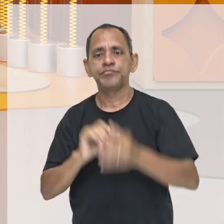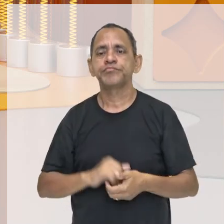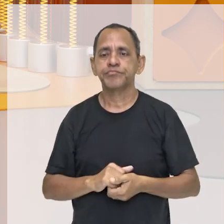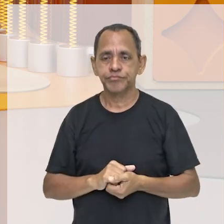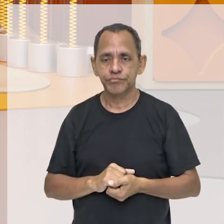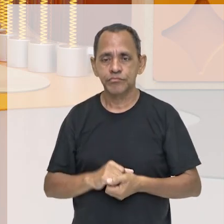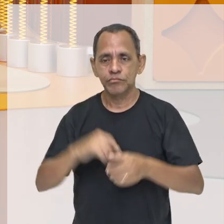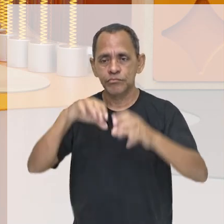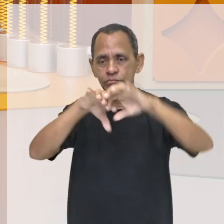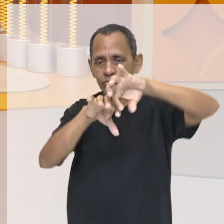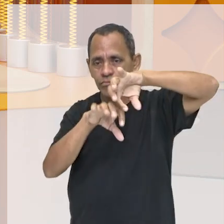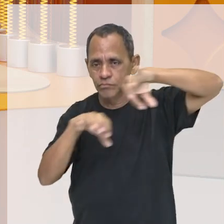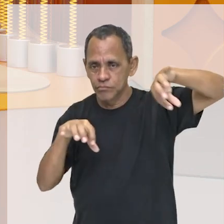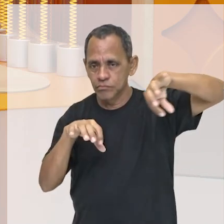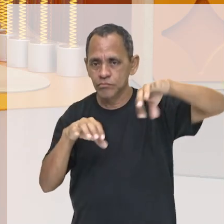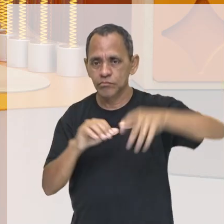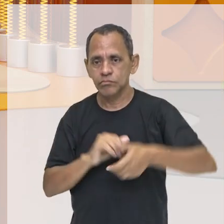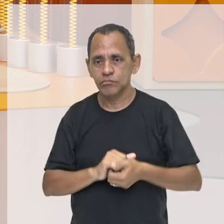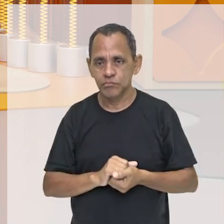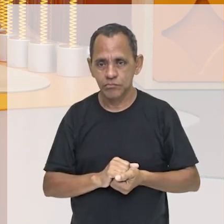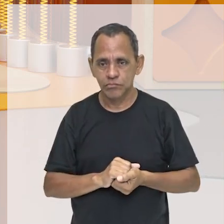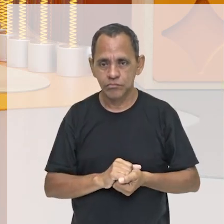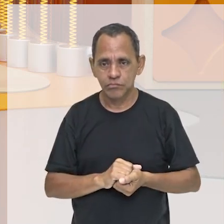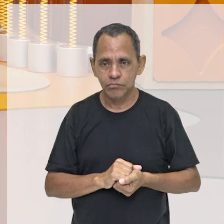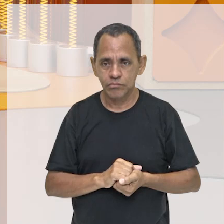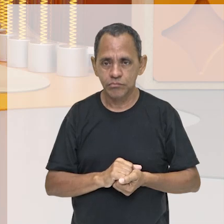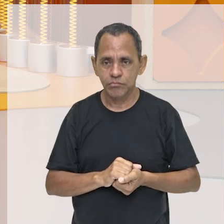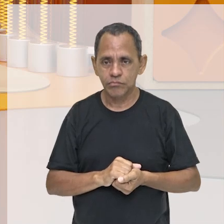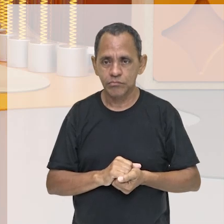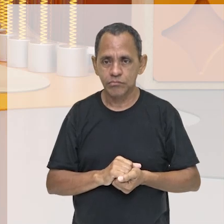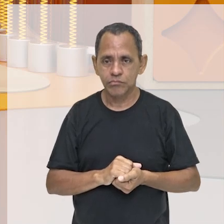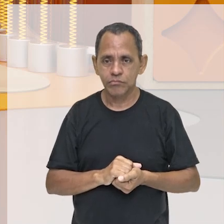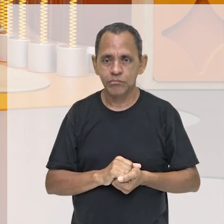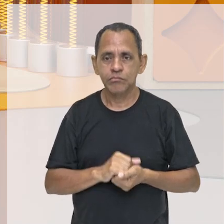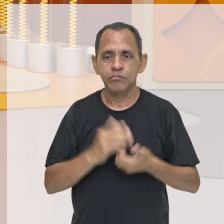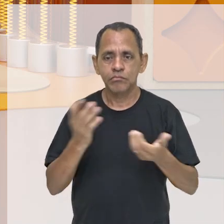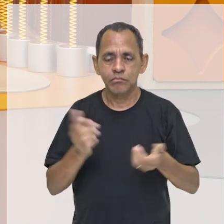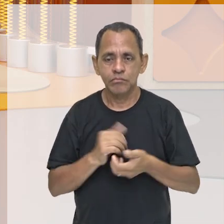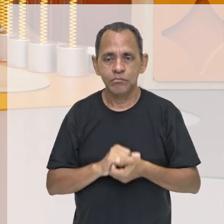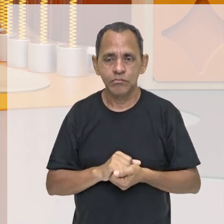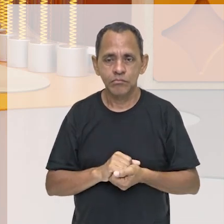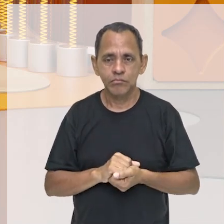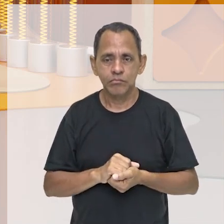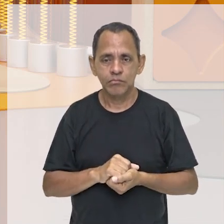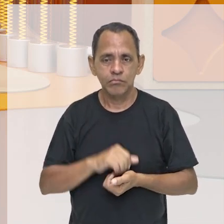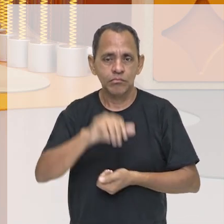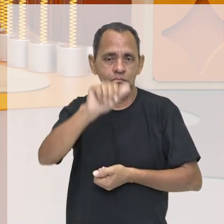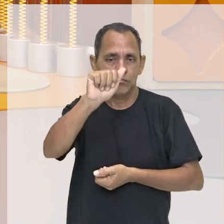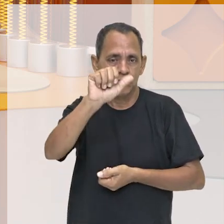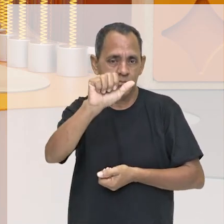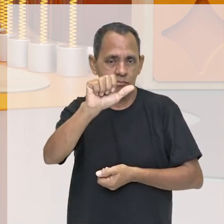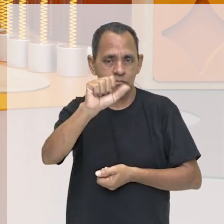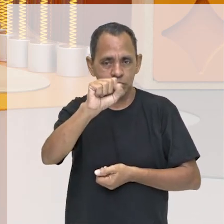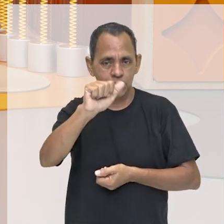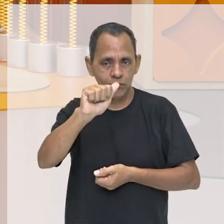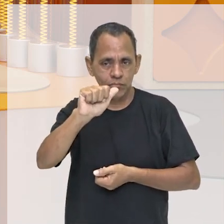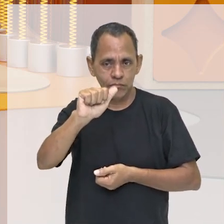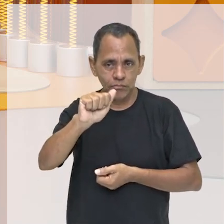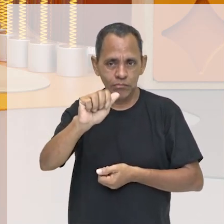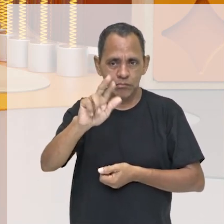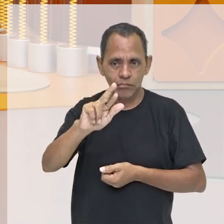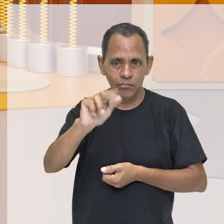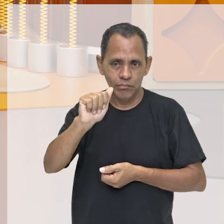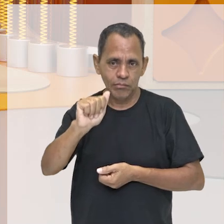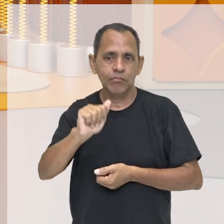Saara. Muito bem? Então, essa parte abaixo do Saara é a parte ali da África